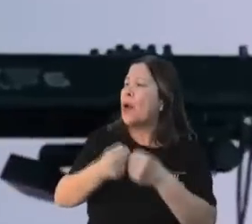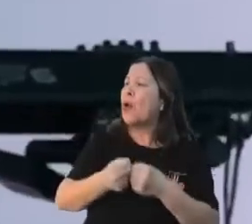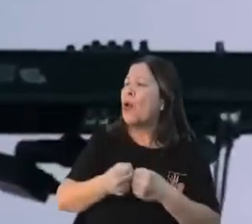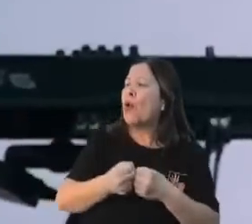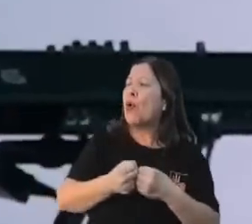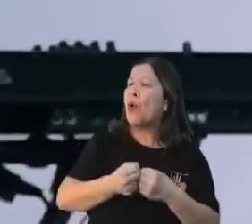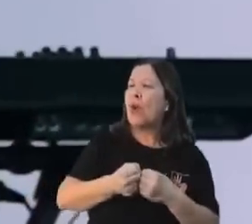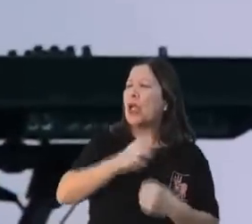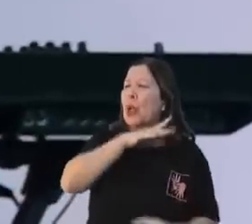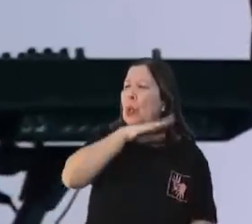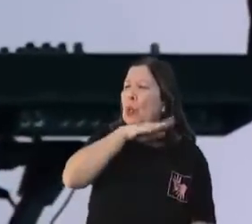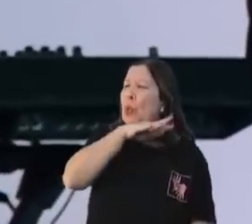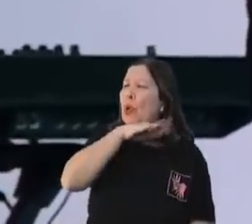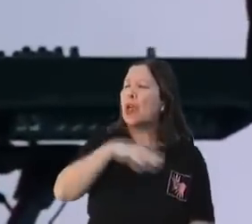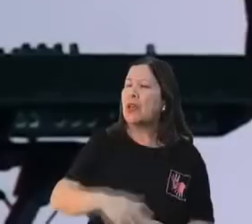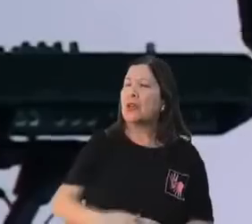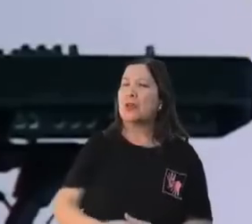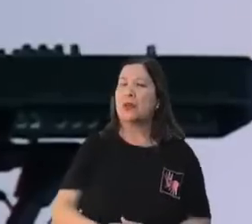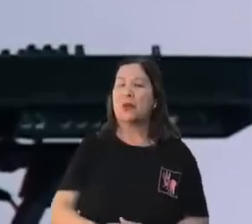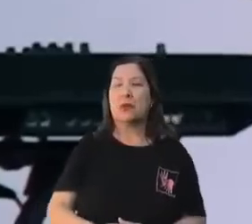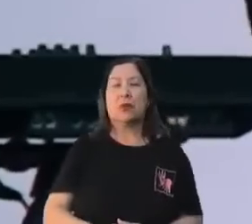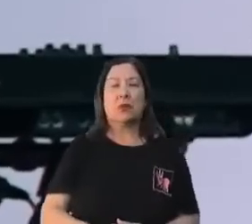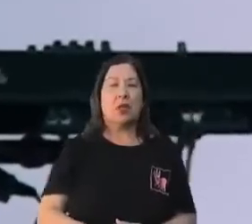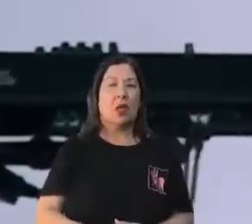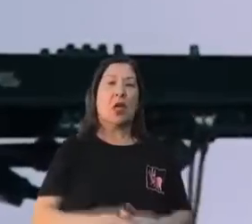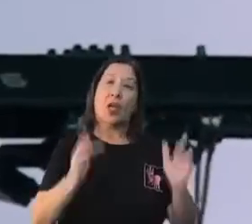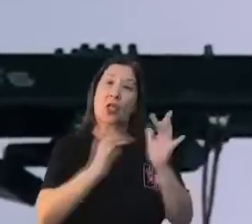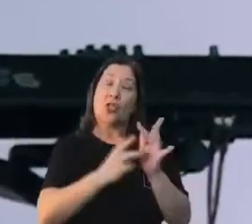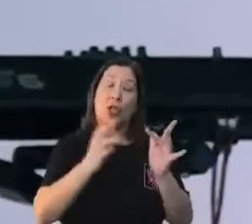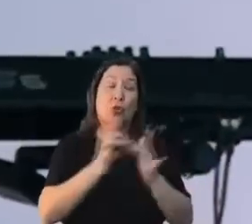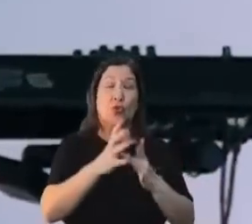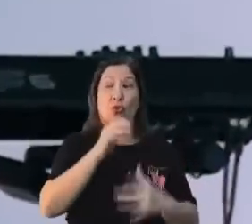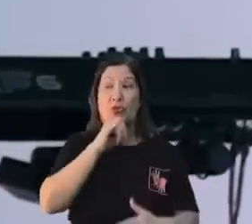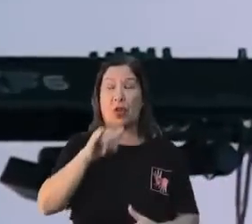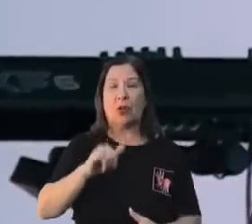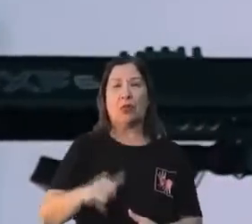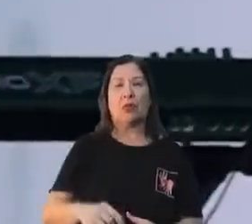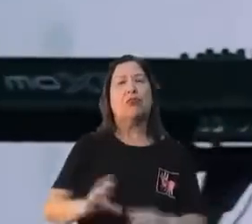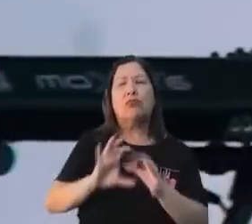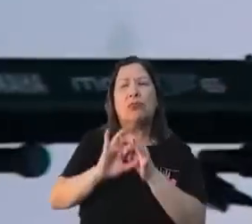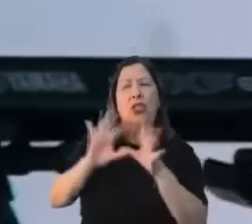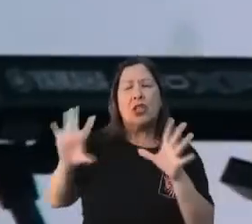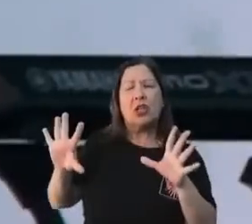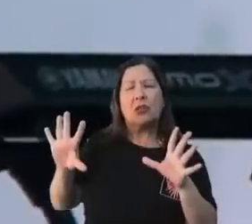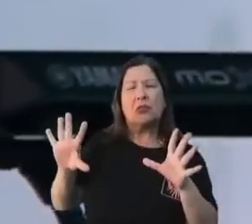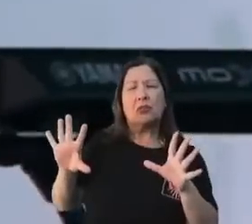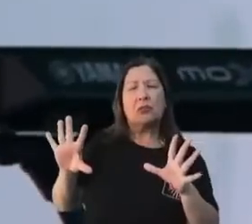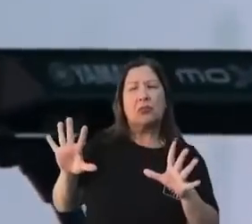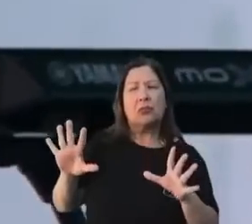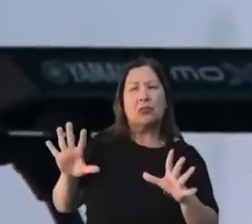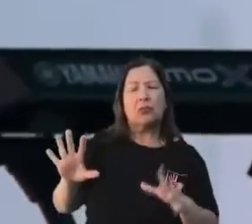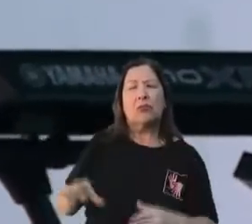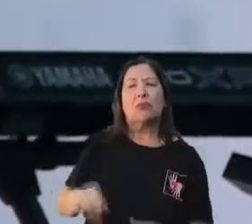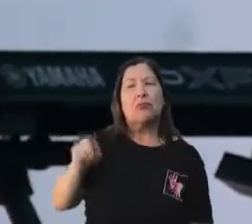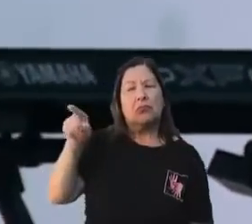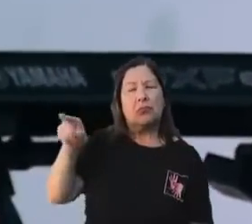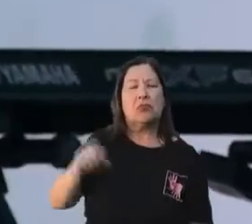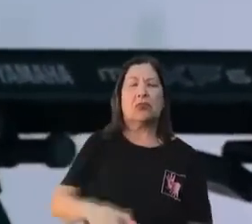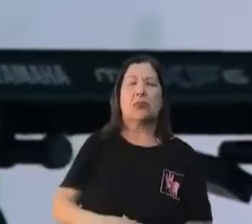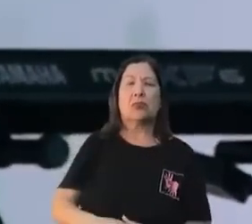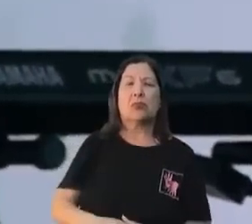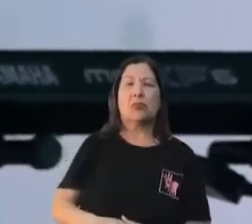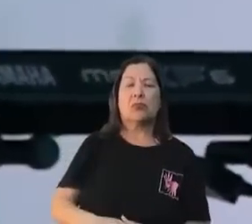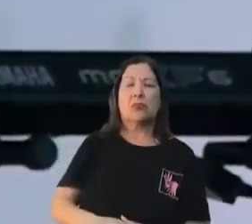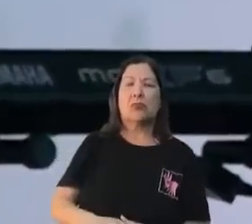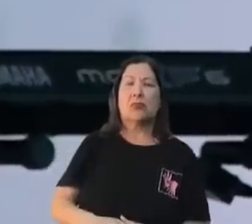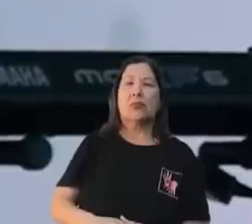E Jesus saiu em defesa de Maria e disse: deixai-a, por que a molestais? Ela praticou boa